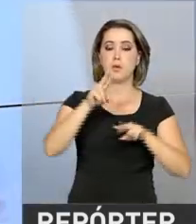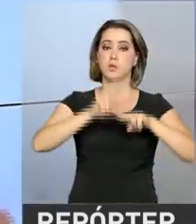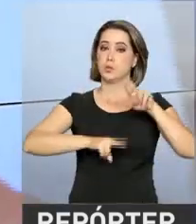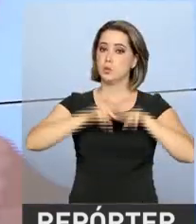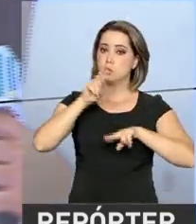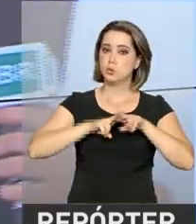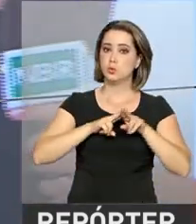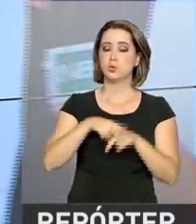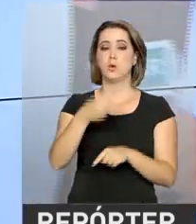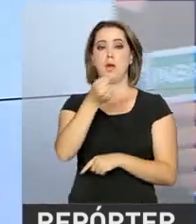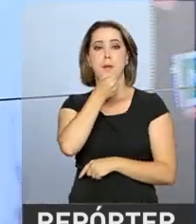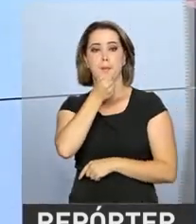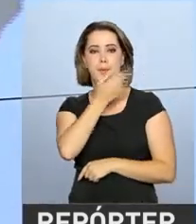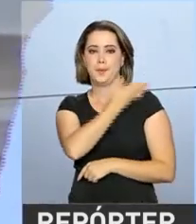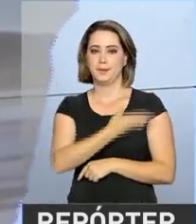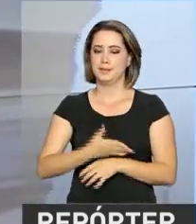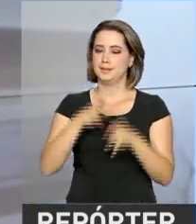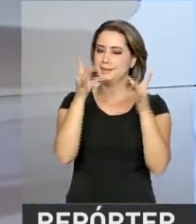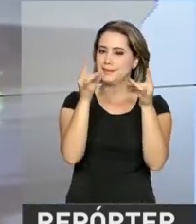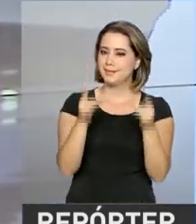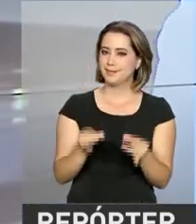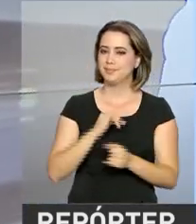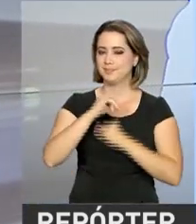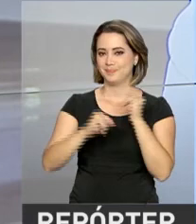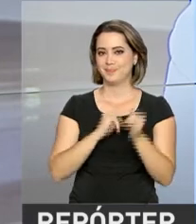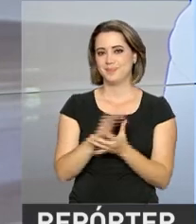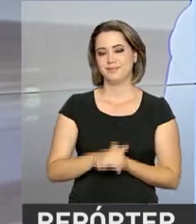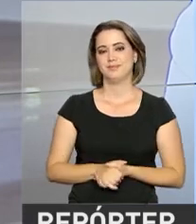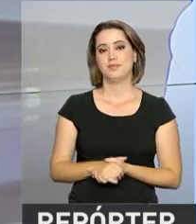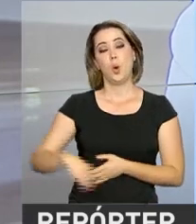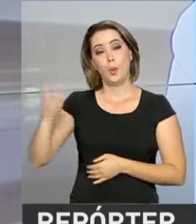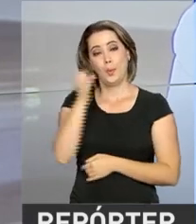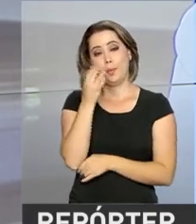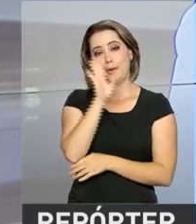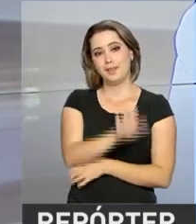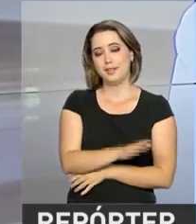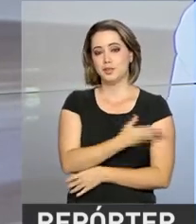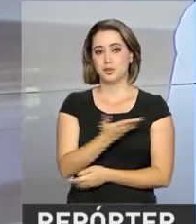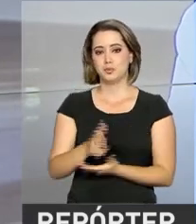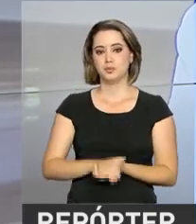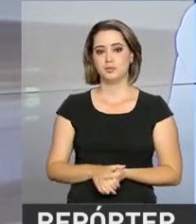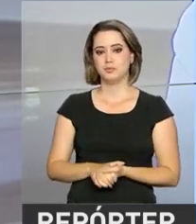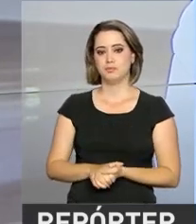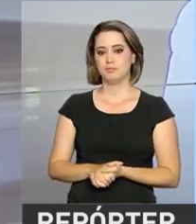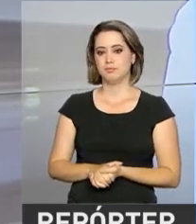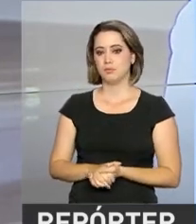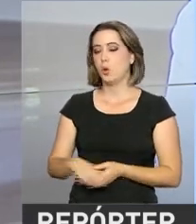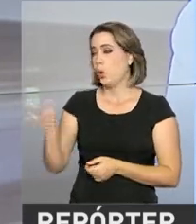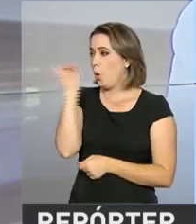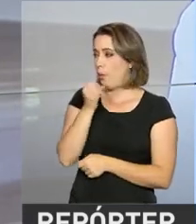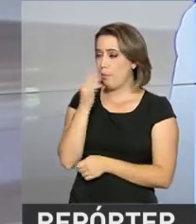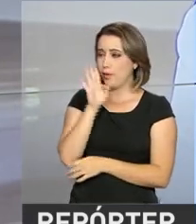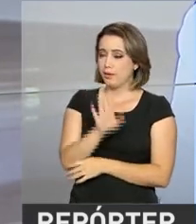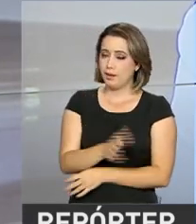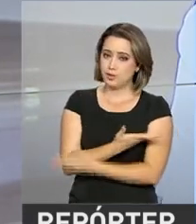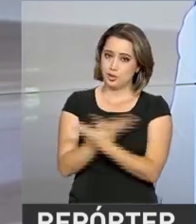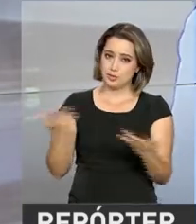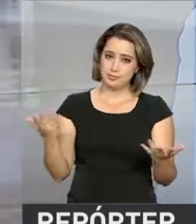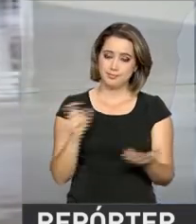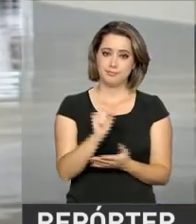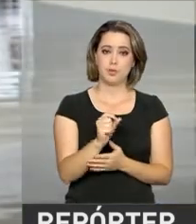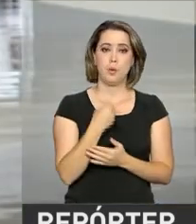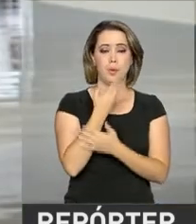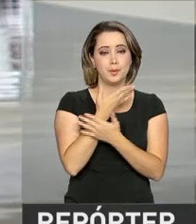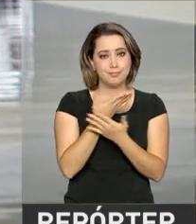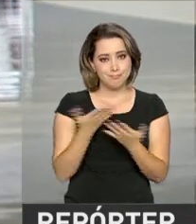Gabriela Noronha tem mais informações sobre esse assunto para a gente. Olá, Gabriela, boa tarde para você. Oi, Roberto. Boa tarde. Uma